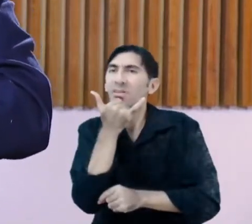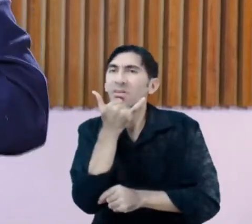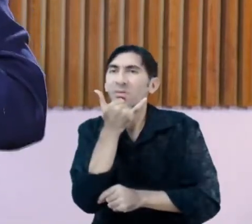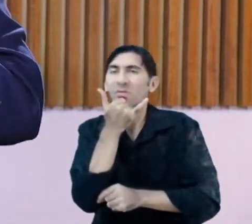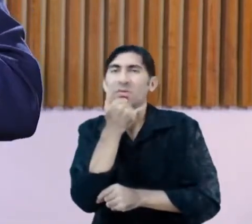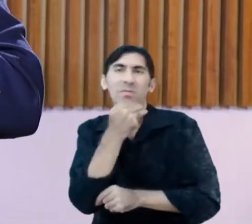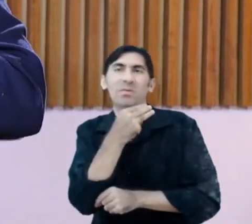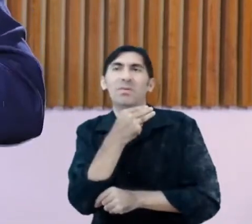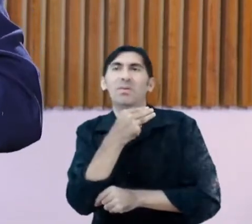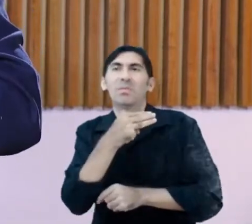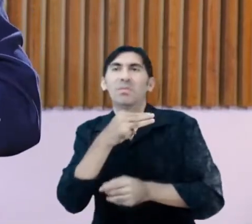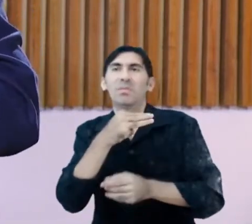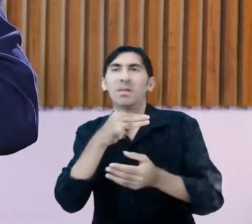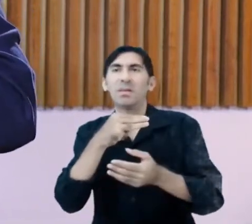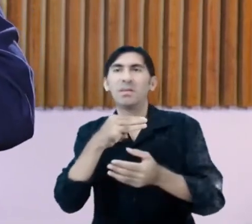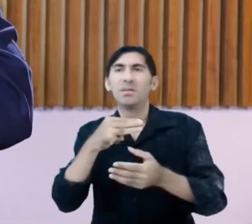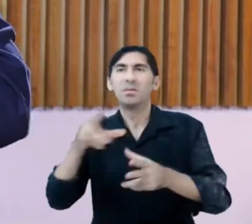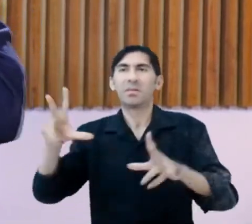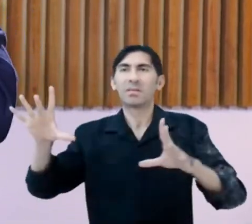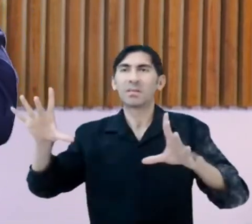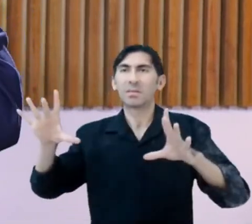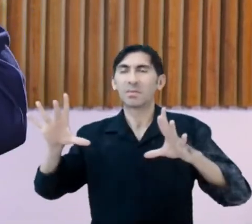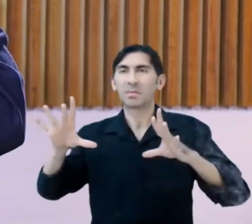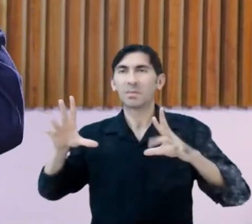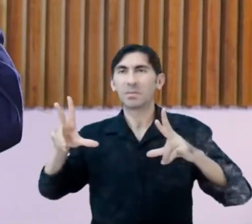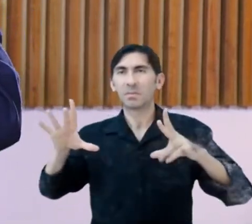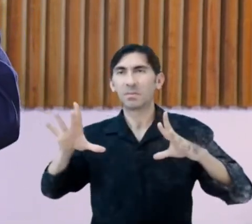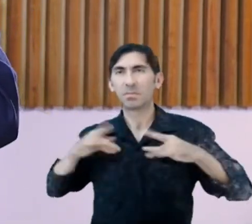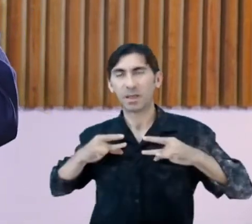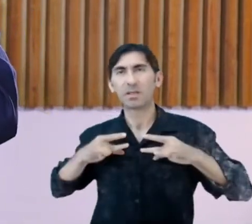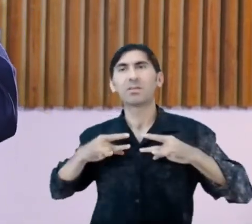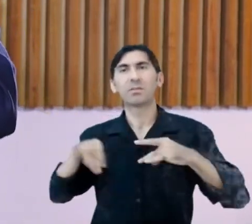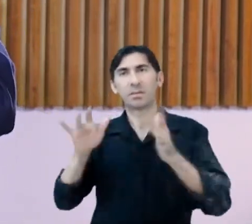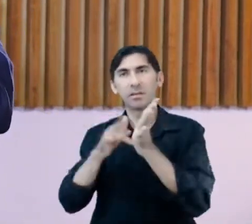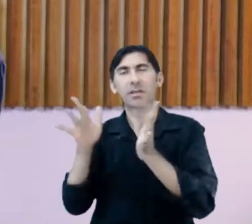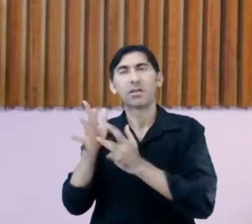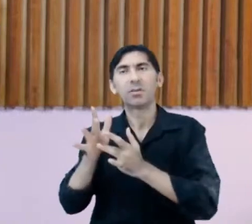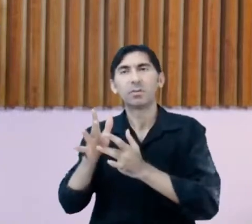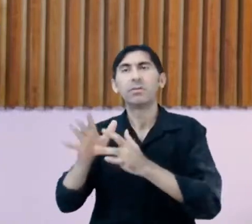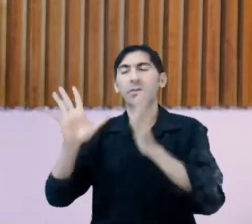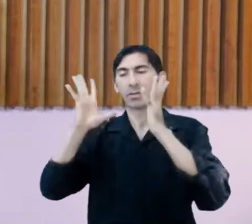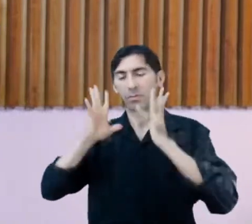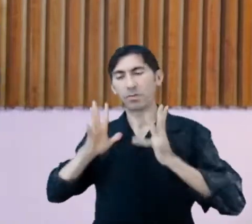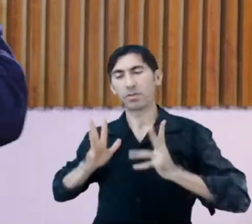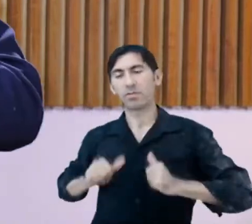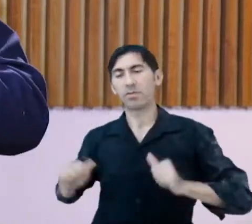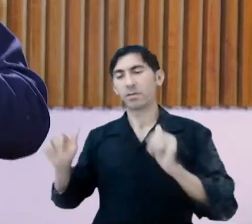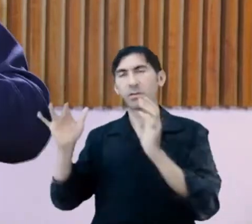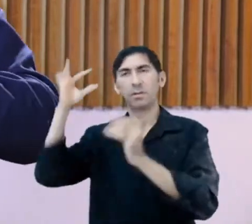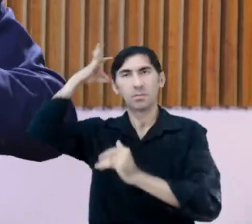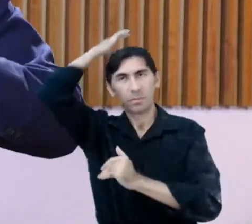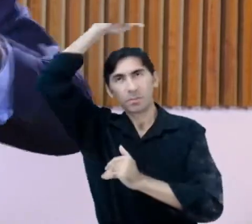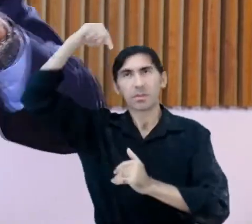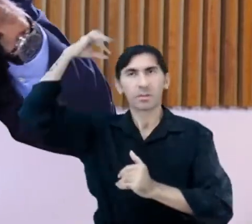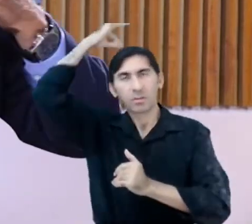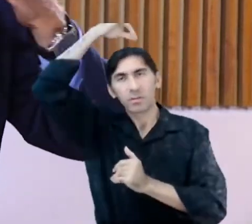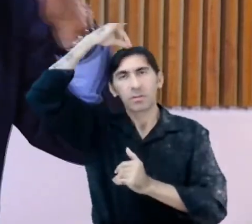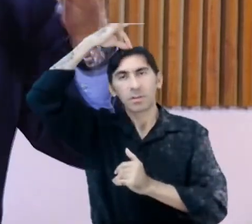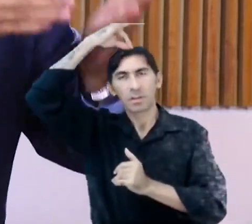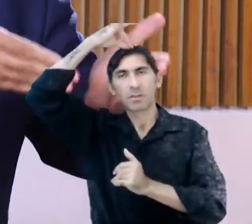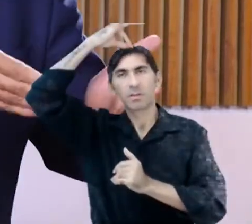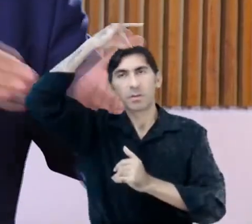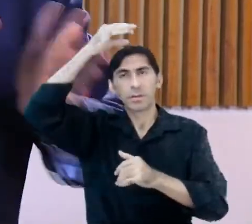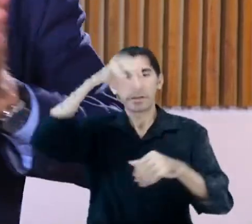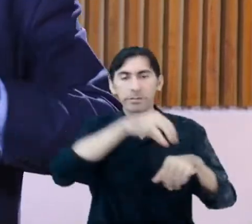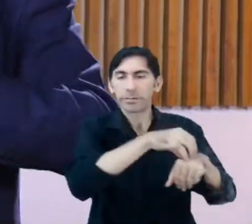Cristo e nos purifica pelo poder do Espírito Santo. O Espírito Santo agora ele nos atrai a Cristo, leva-nos à